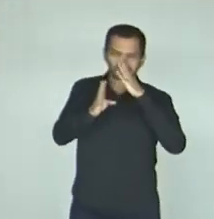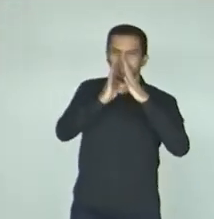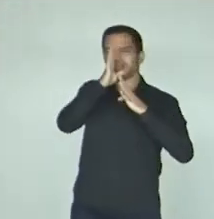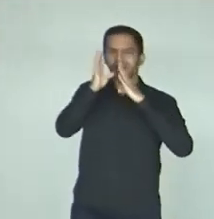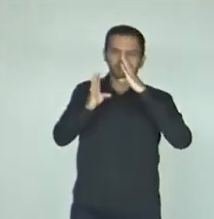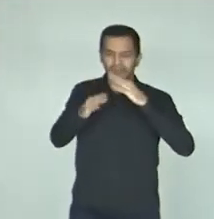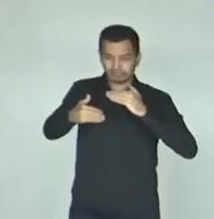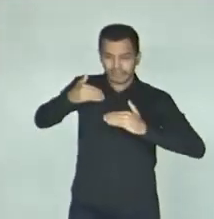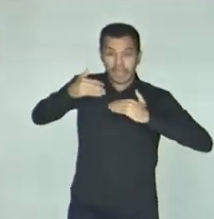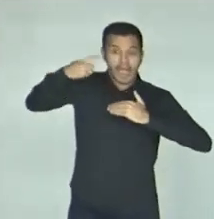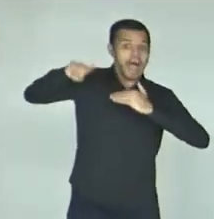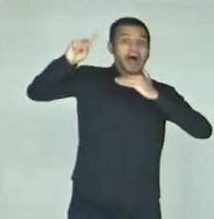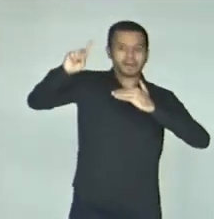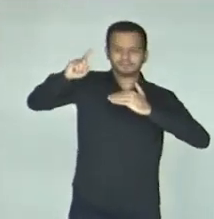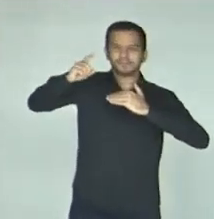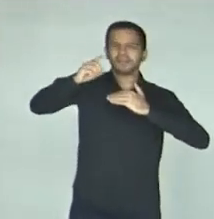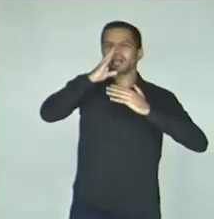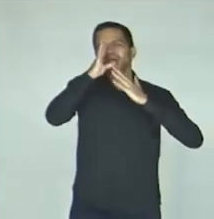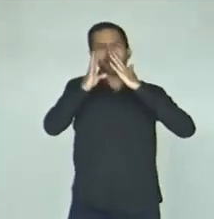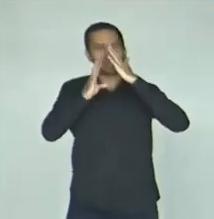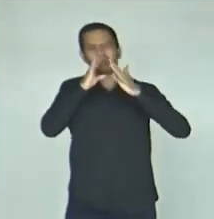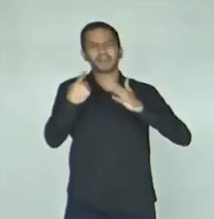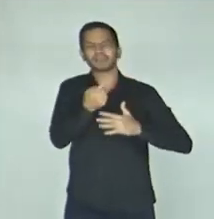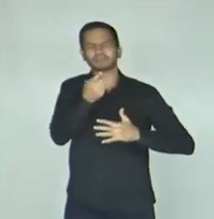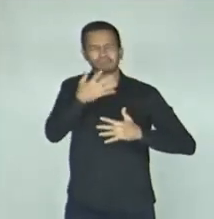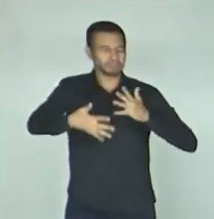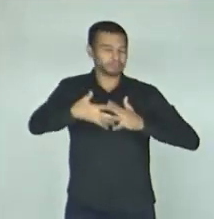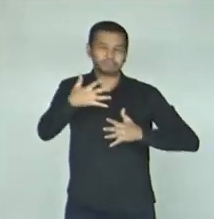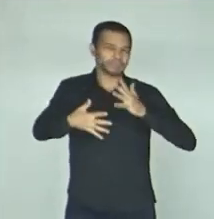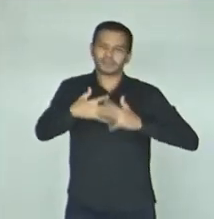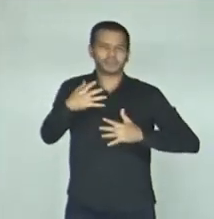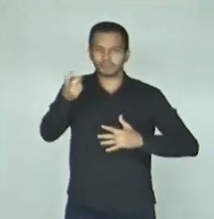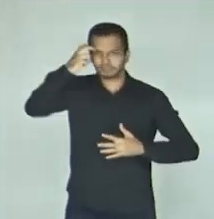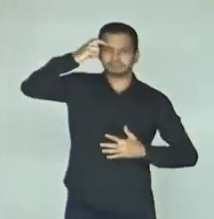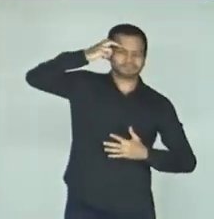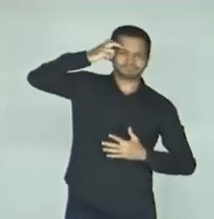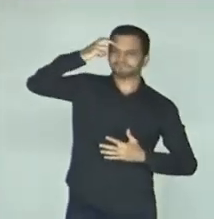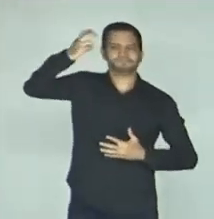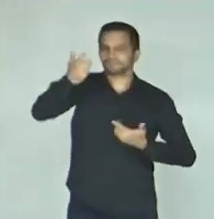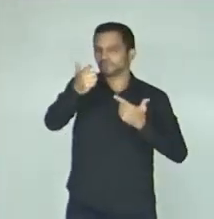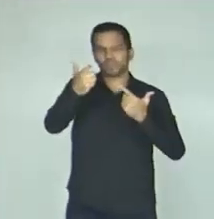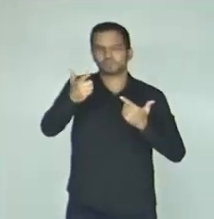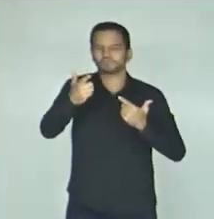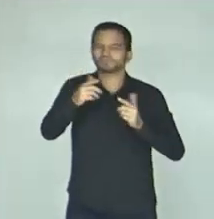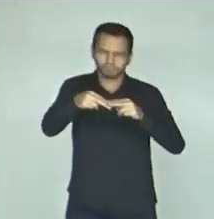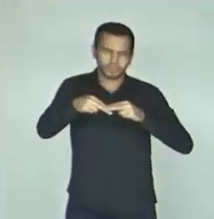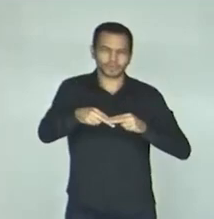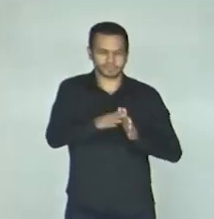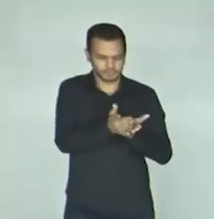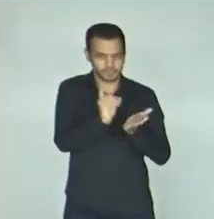coisas que atrapalham a nossa caminhada de sucesso com sabedoria por isso abra comigo